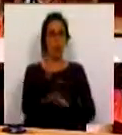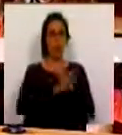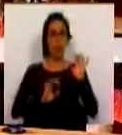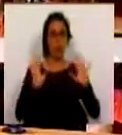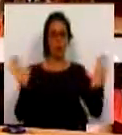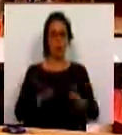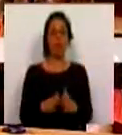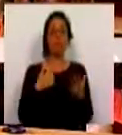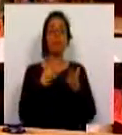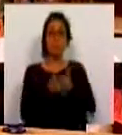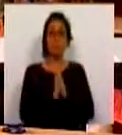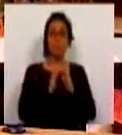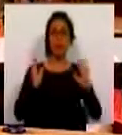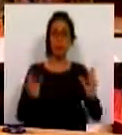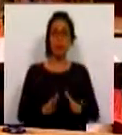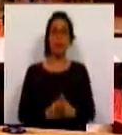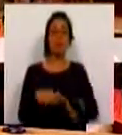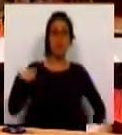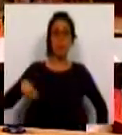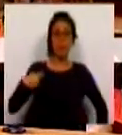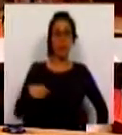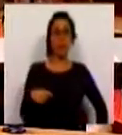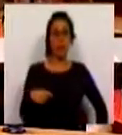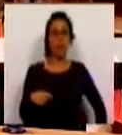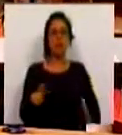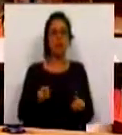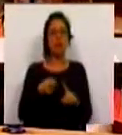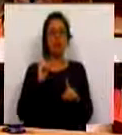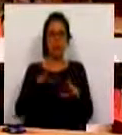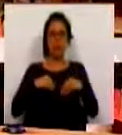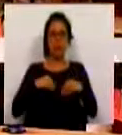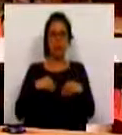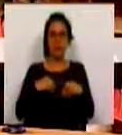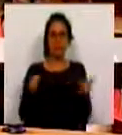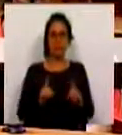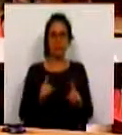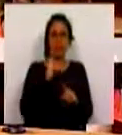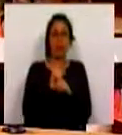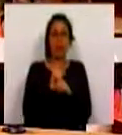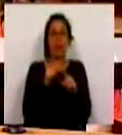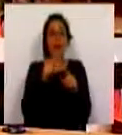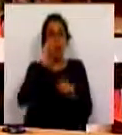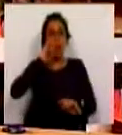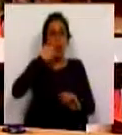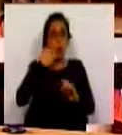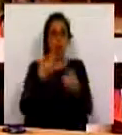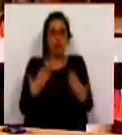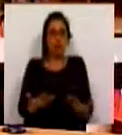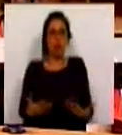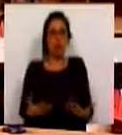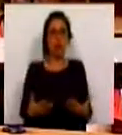Europeia. E apelamos a que a presidência não ceda à tentação de dela retirar consequências